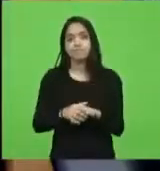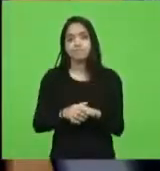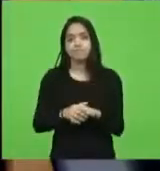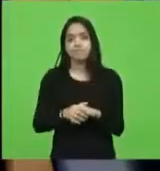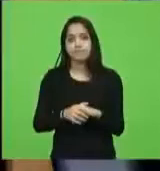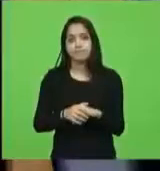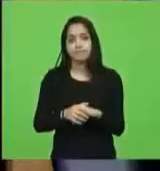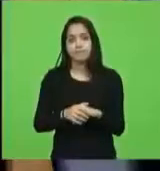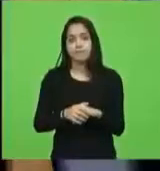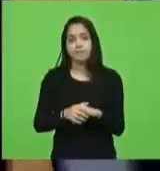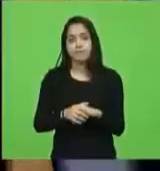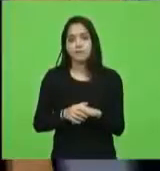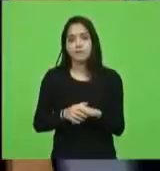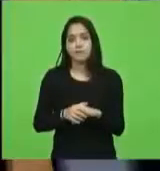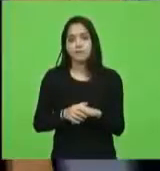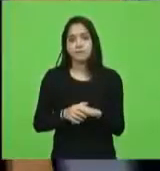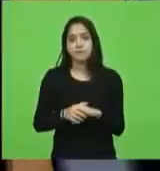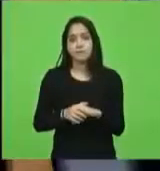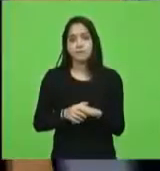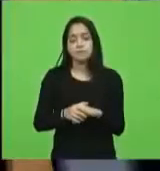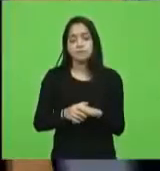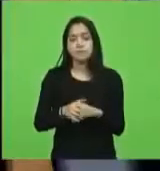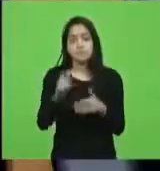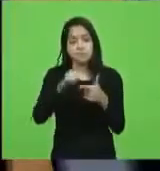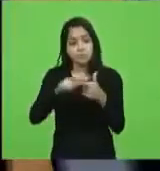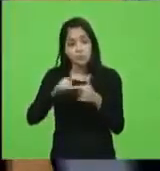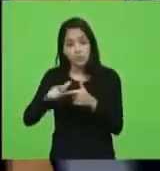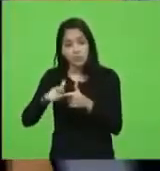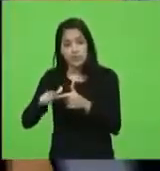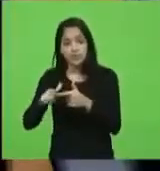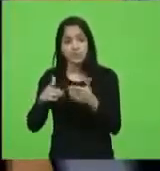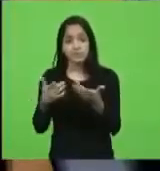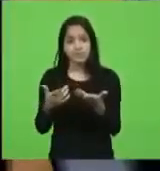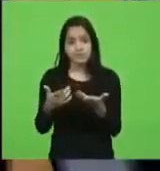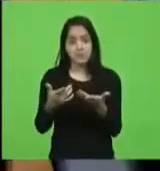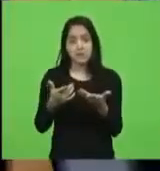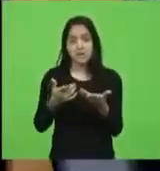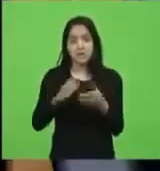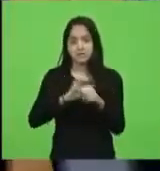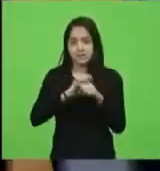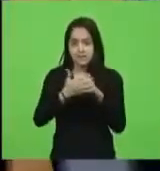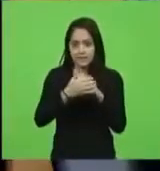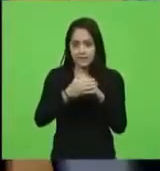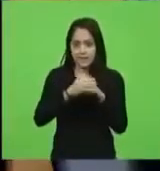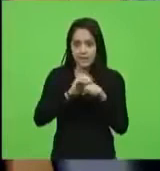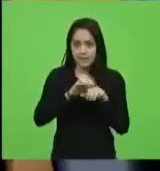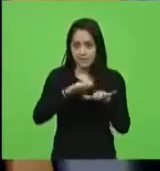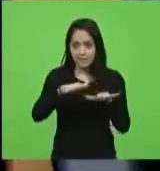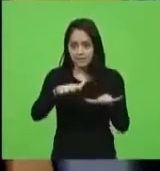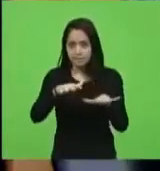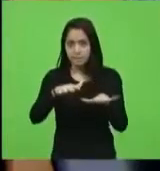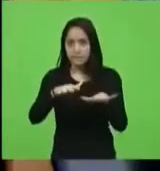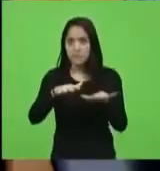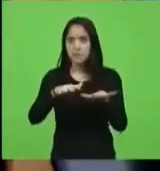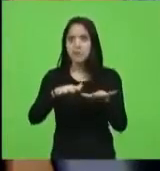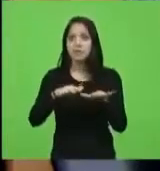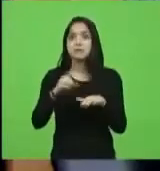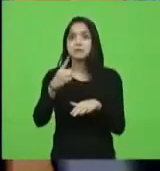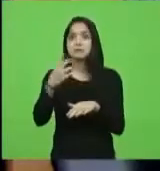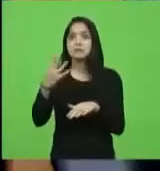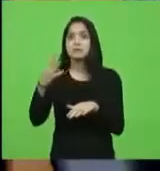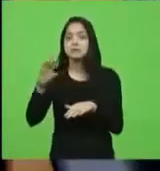se encontra no momento. Nós tínhamos, na pré-pandemia, 830 escolas de